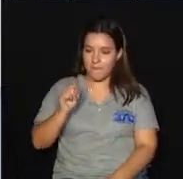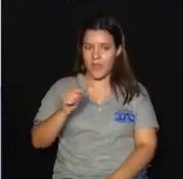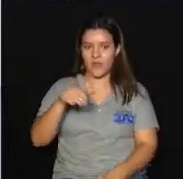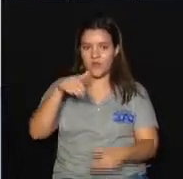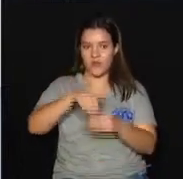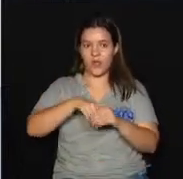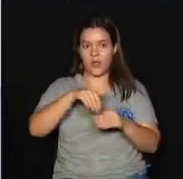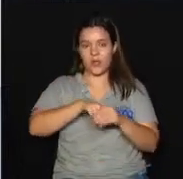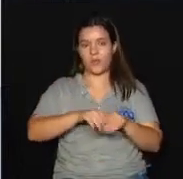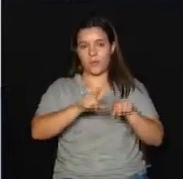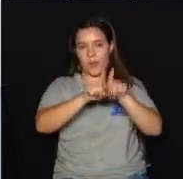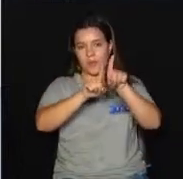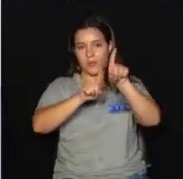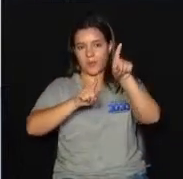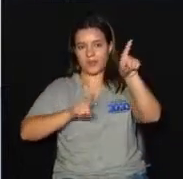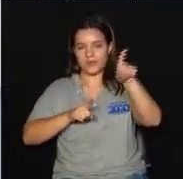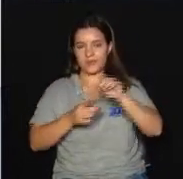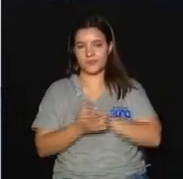54.734.